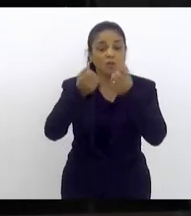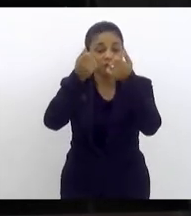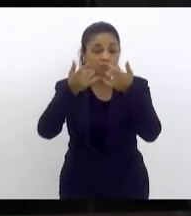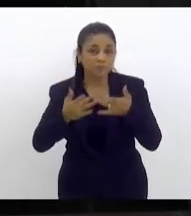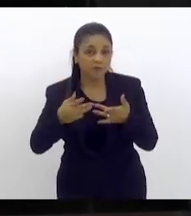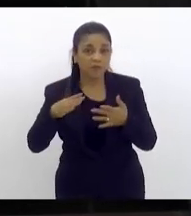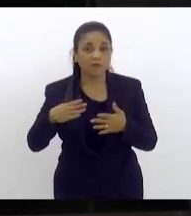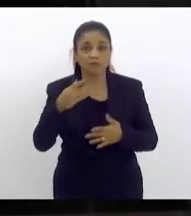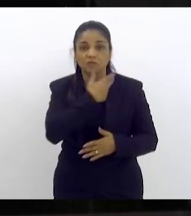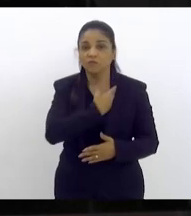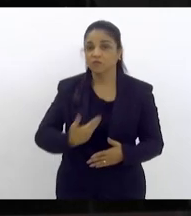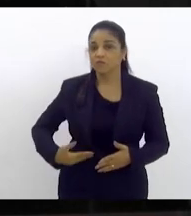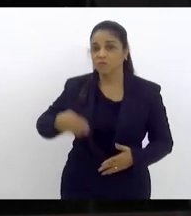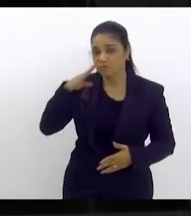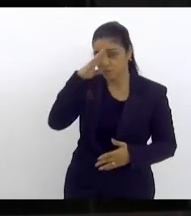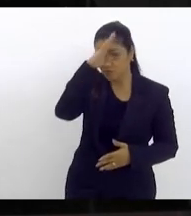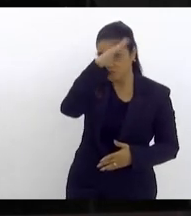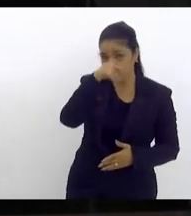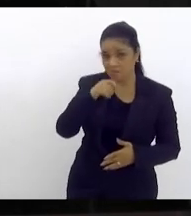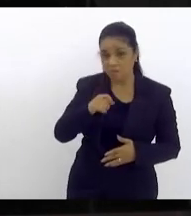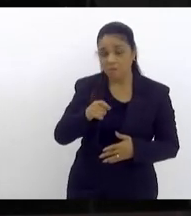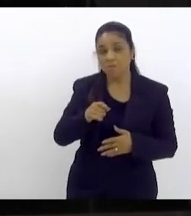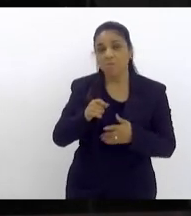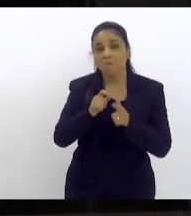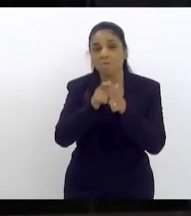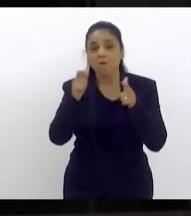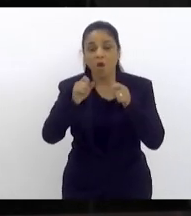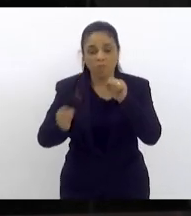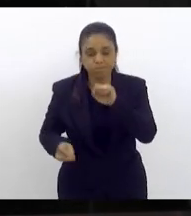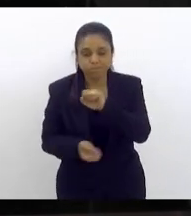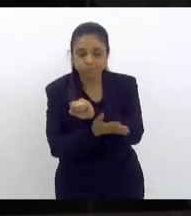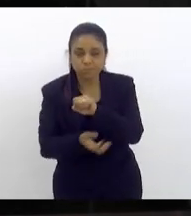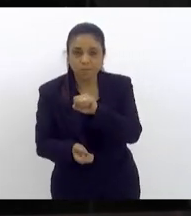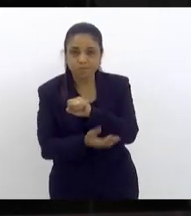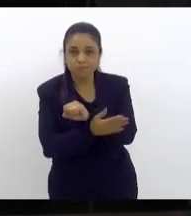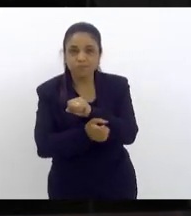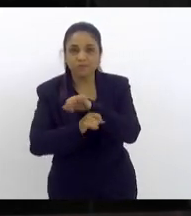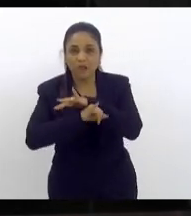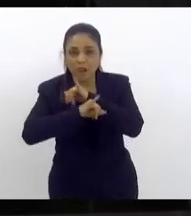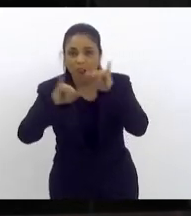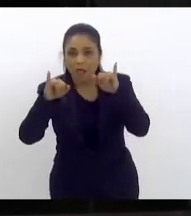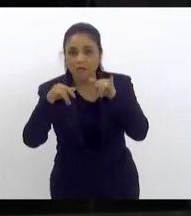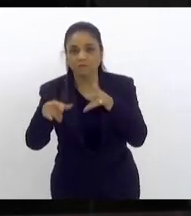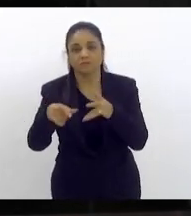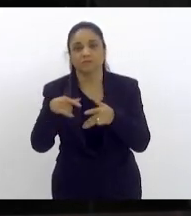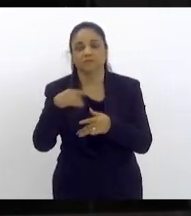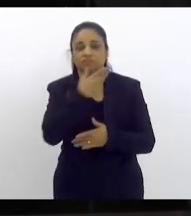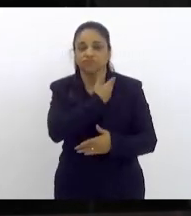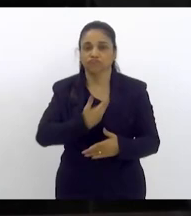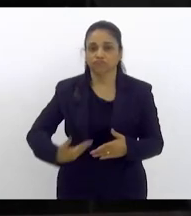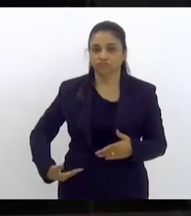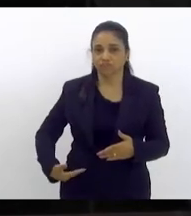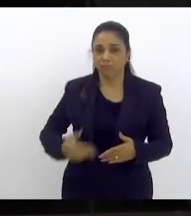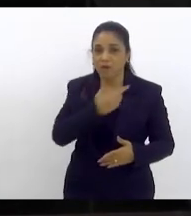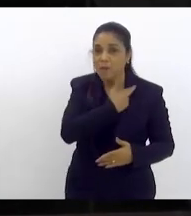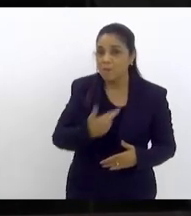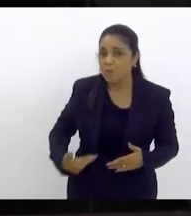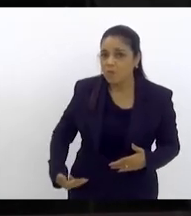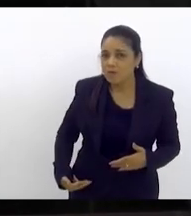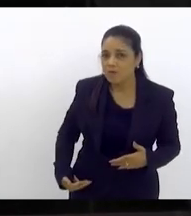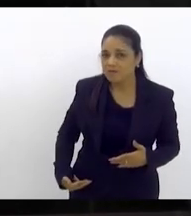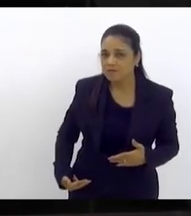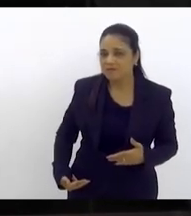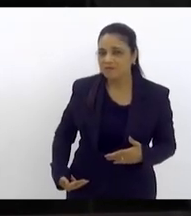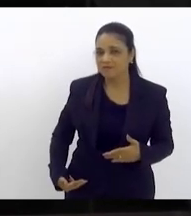a gente teve os maiores escândalos de corrupção da história da República mas não vão conseguir